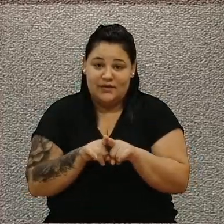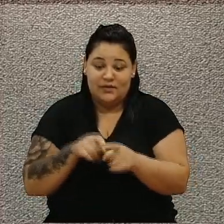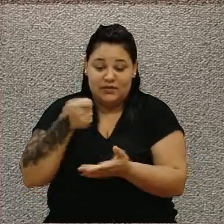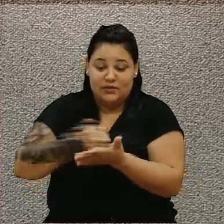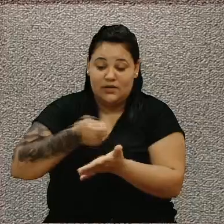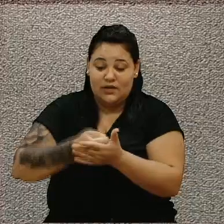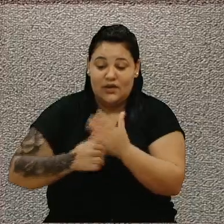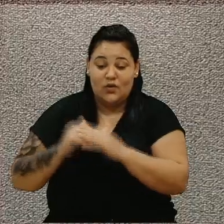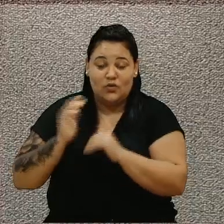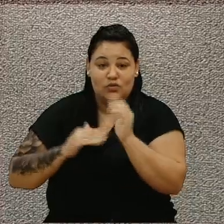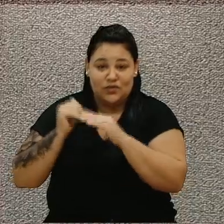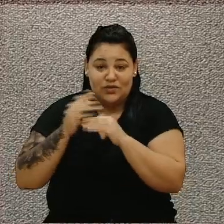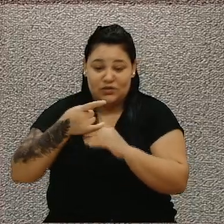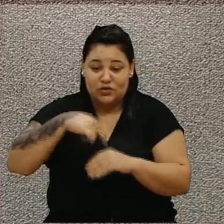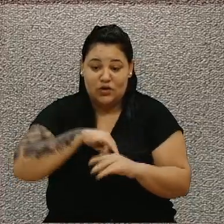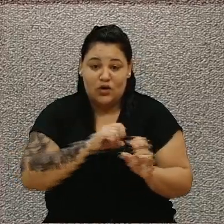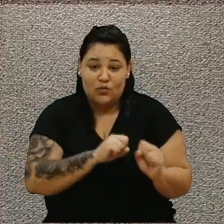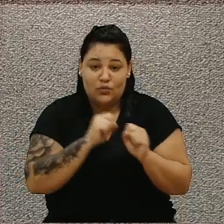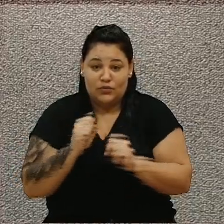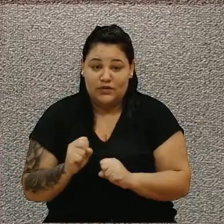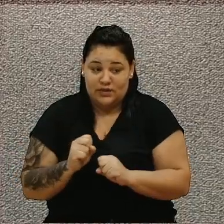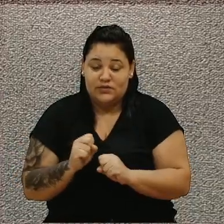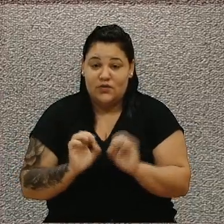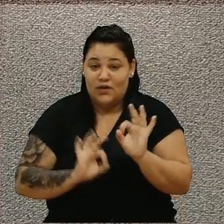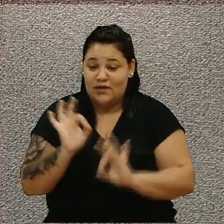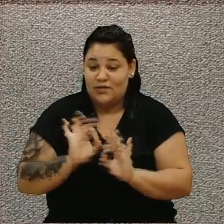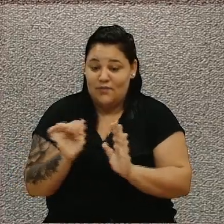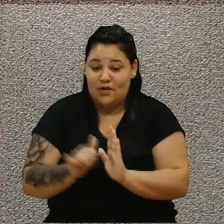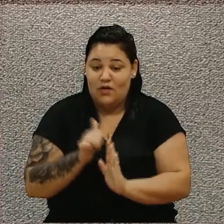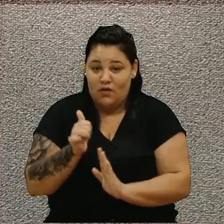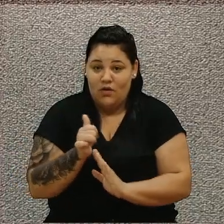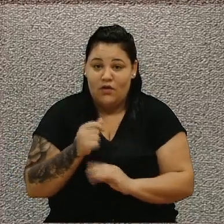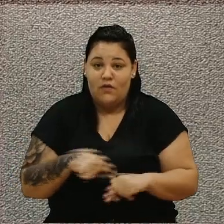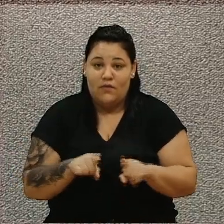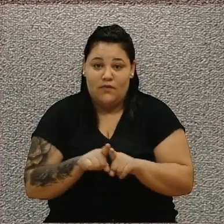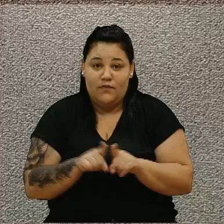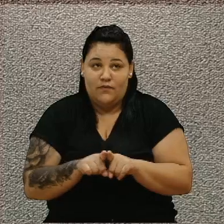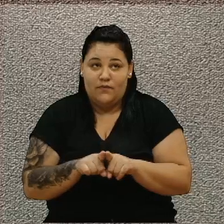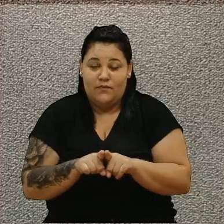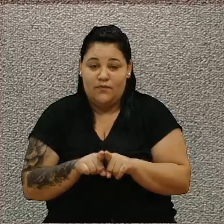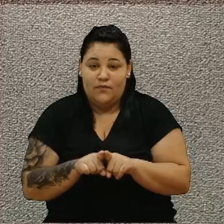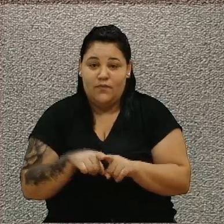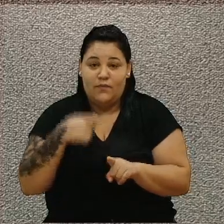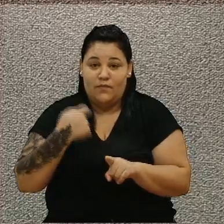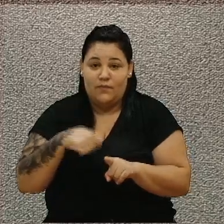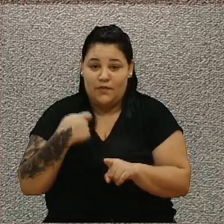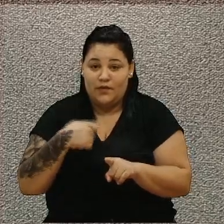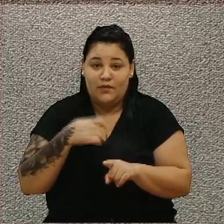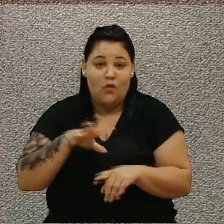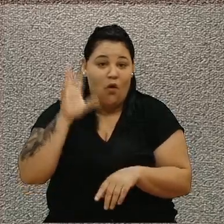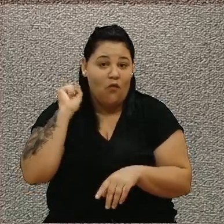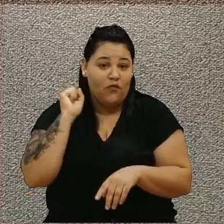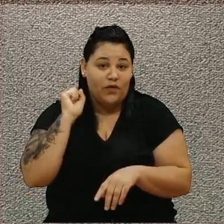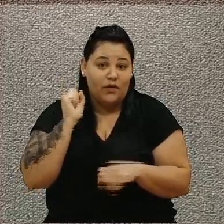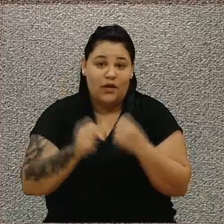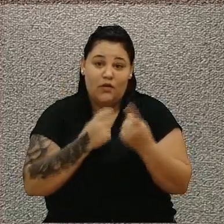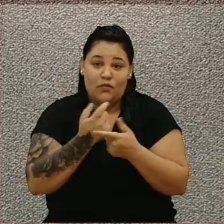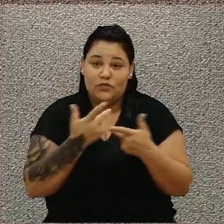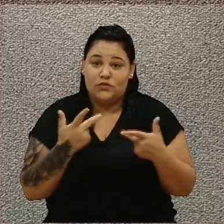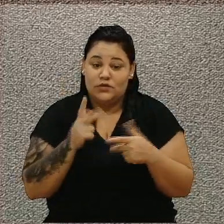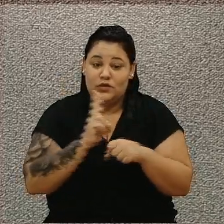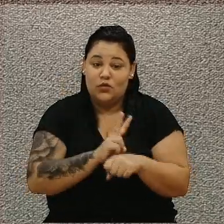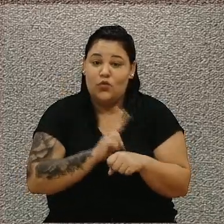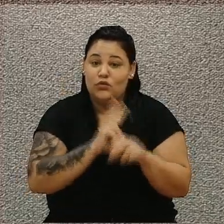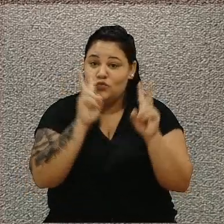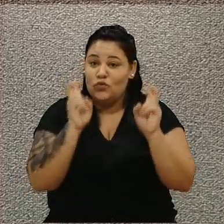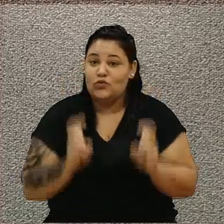pudéssemos arrumar um prazo, não pela importância da moção, mas porque nós precisamos ouvir alguns órgãos que cuidam desse assunto.